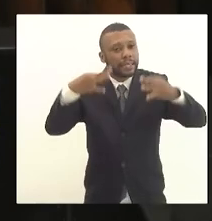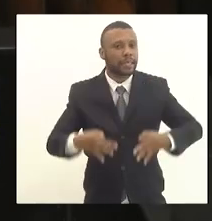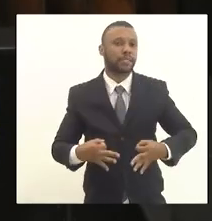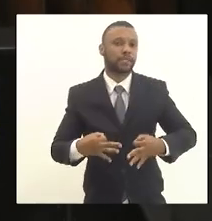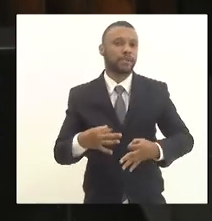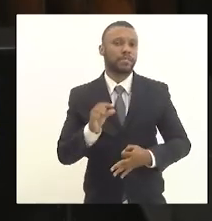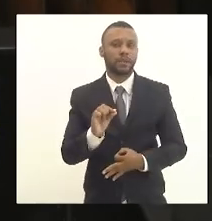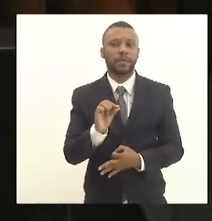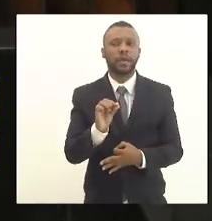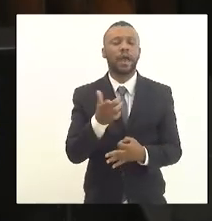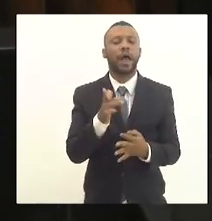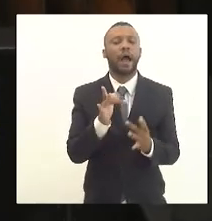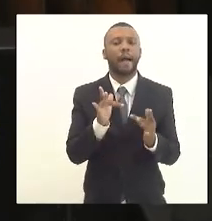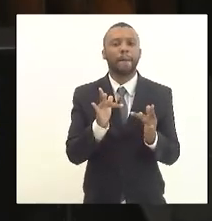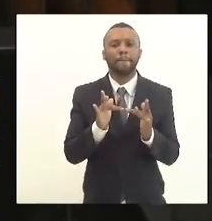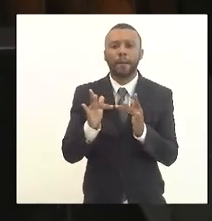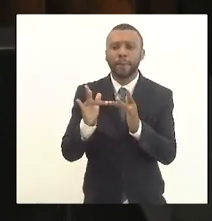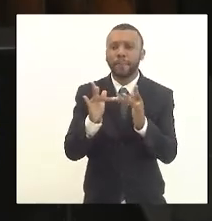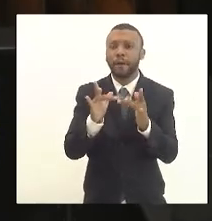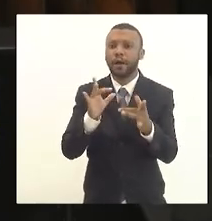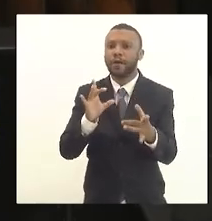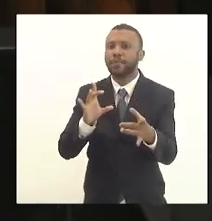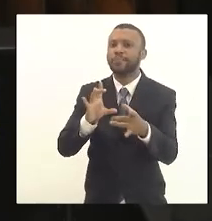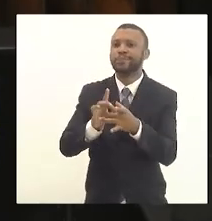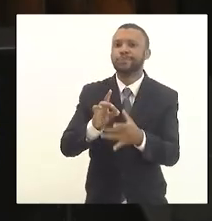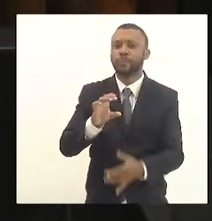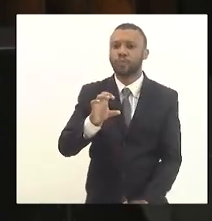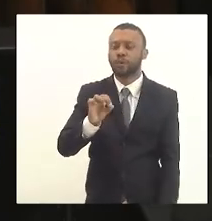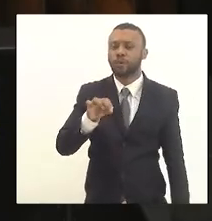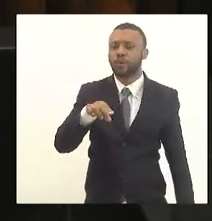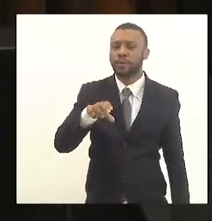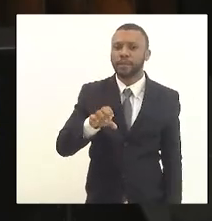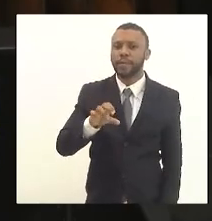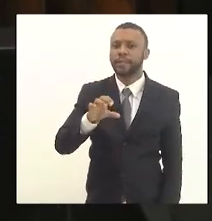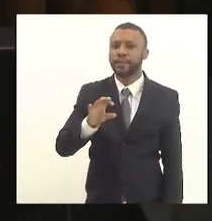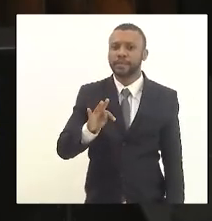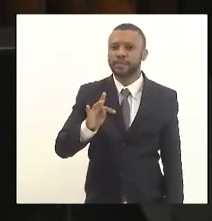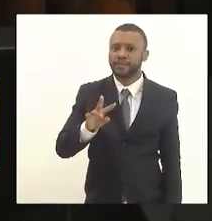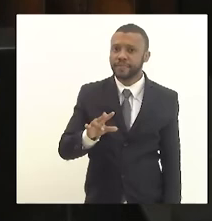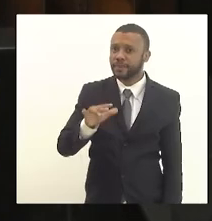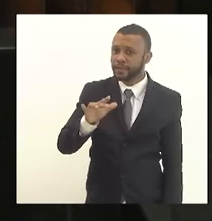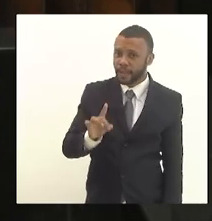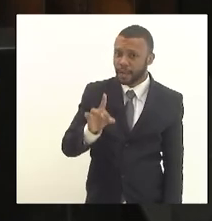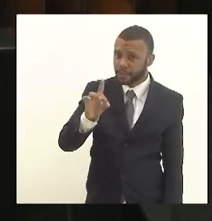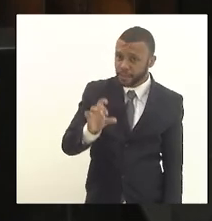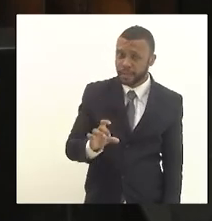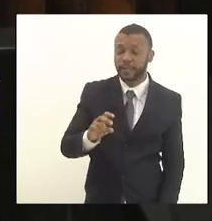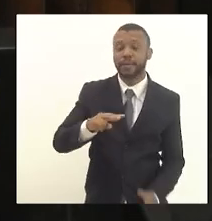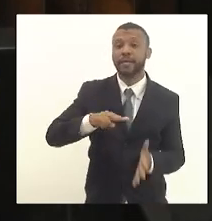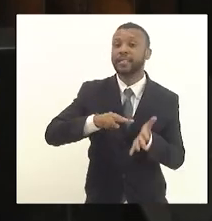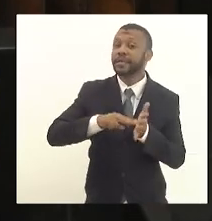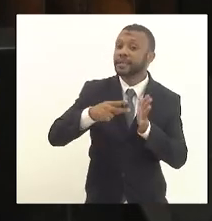a conectividade é sinônimo de desenvolvimento social.